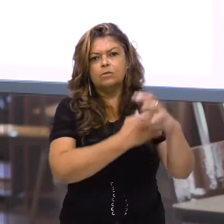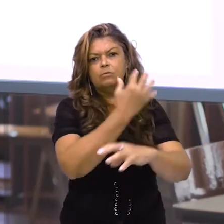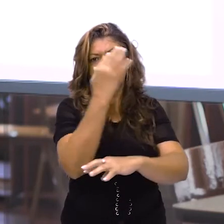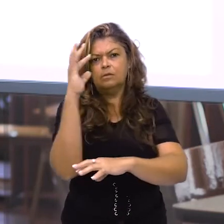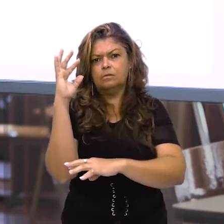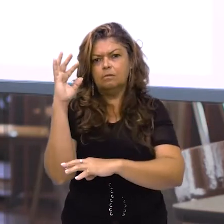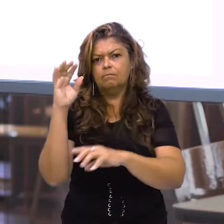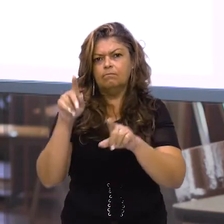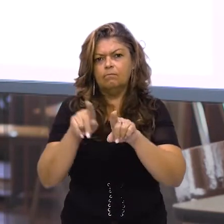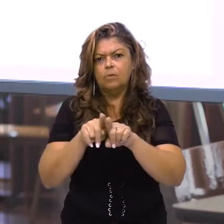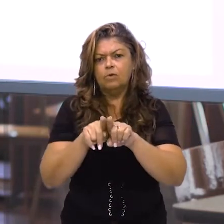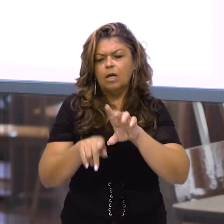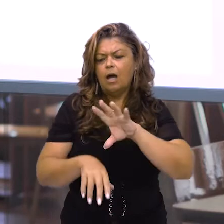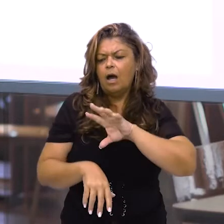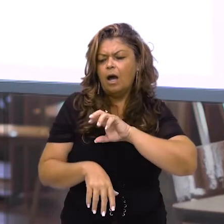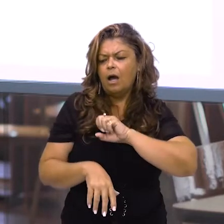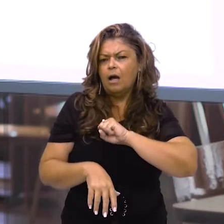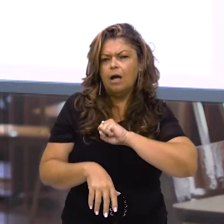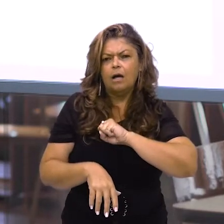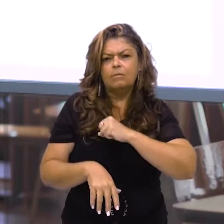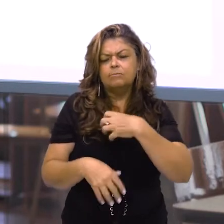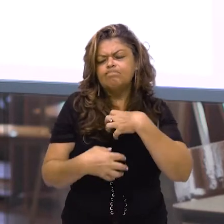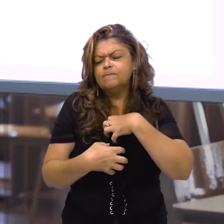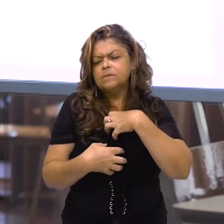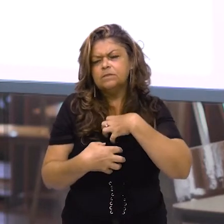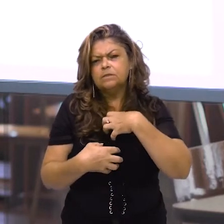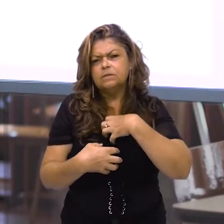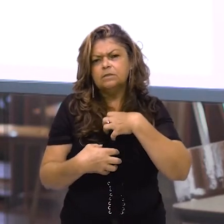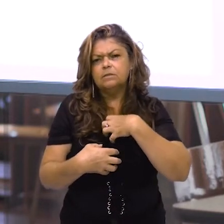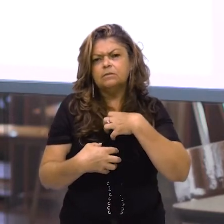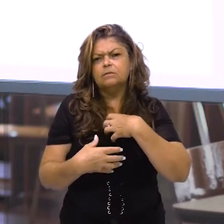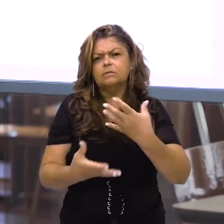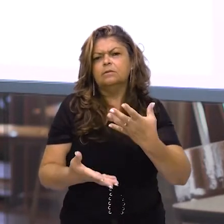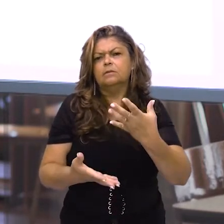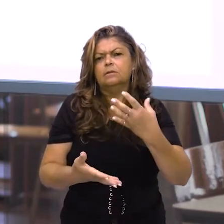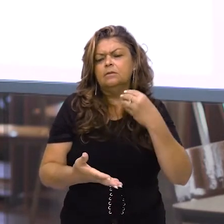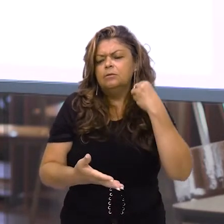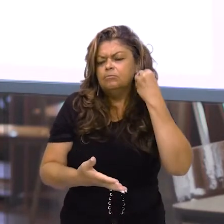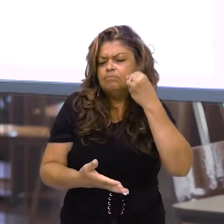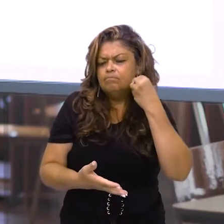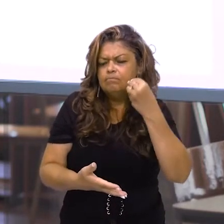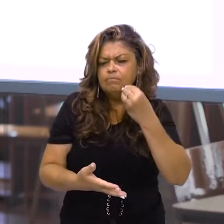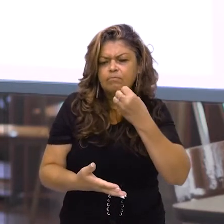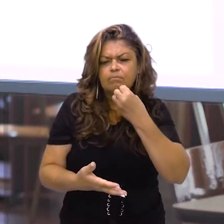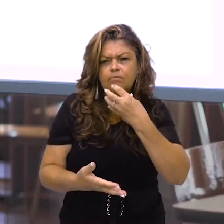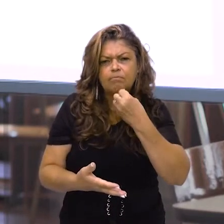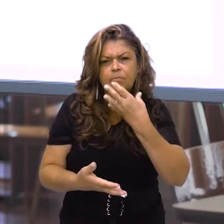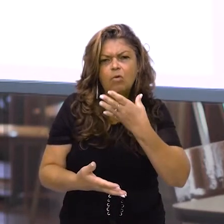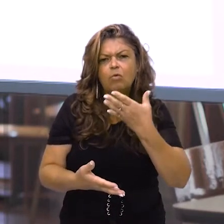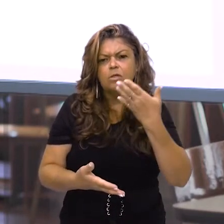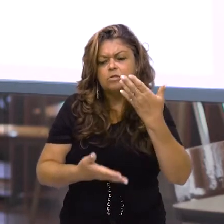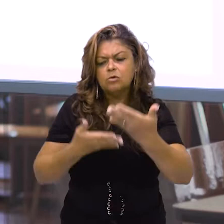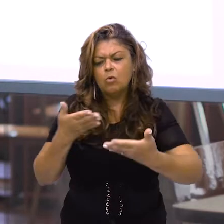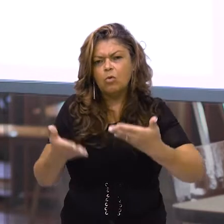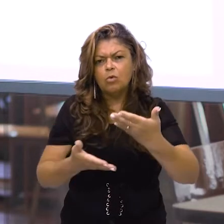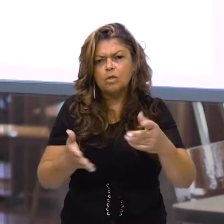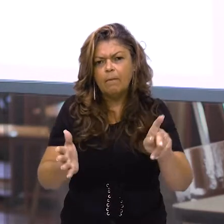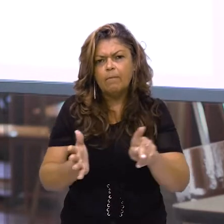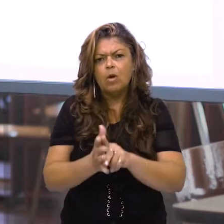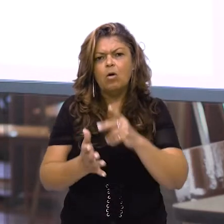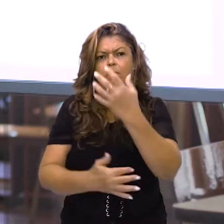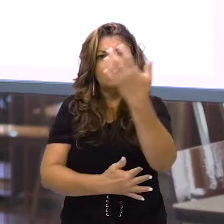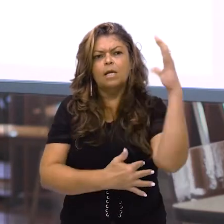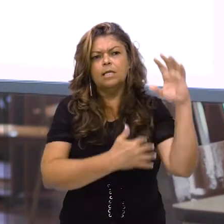a vida, né? A vida deles, ou seja, toda a sua maneira de pensar a religião ou pensar a